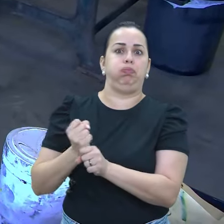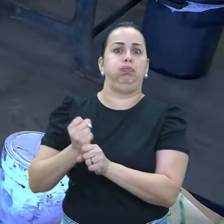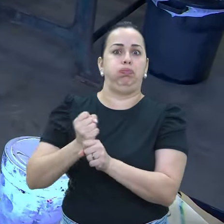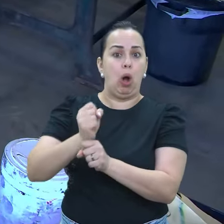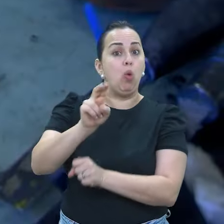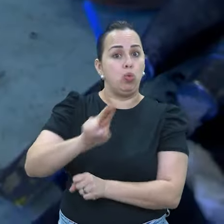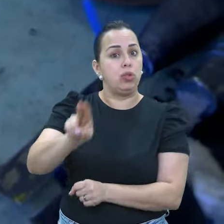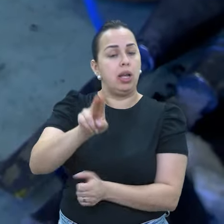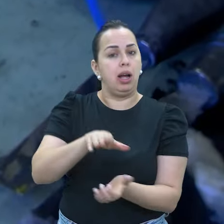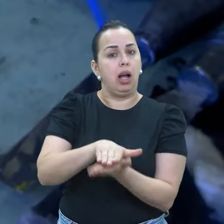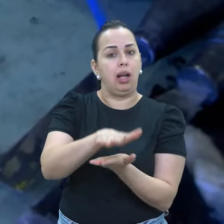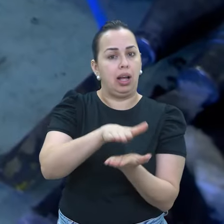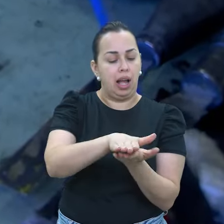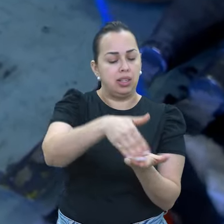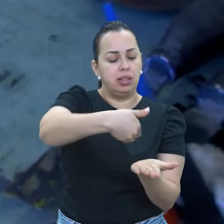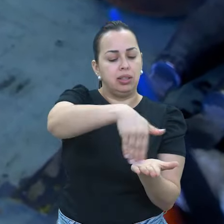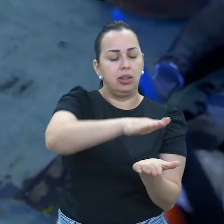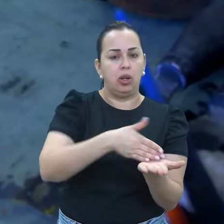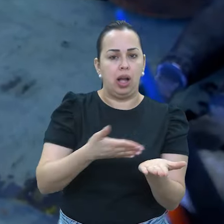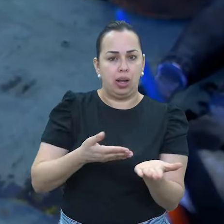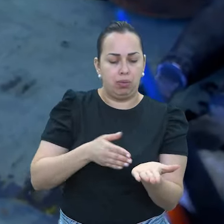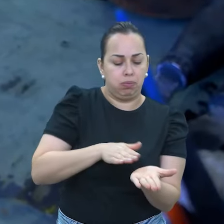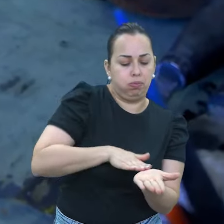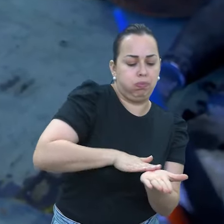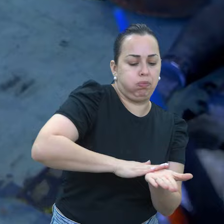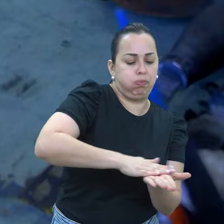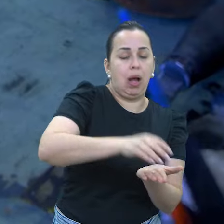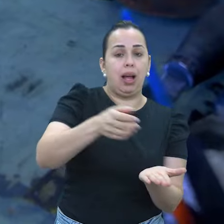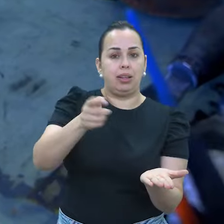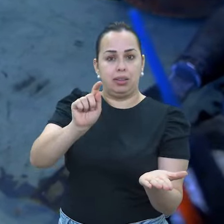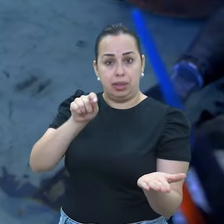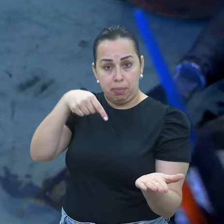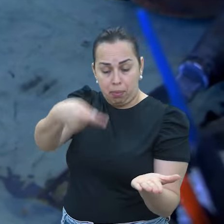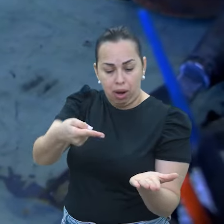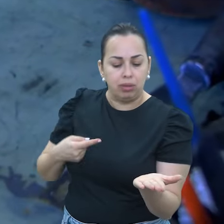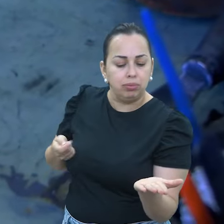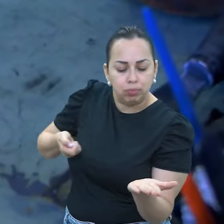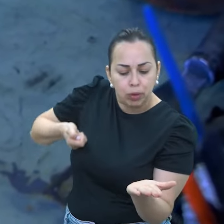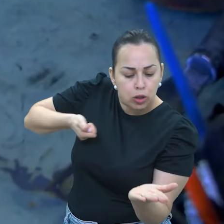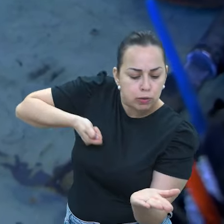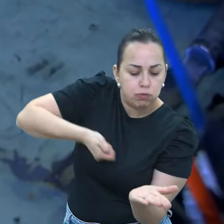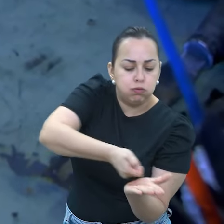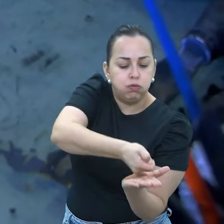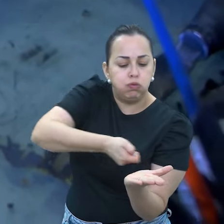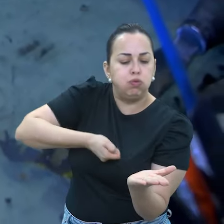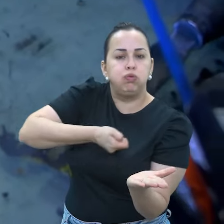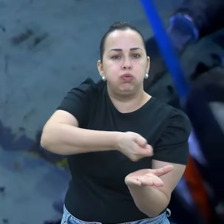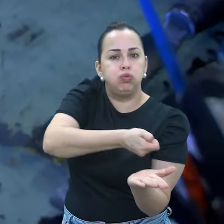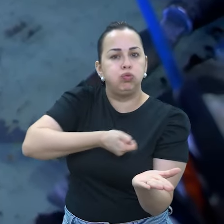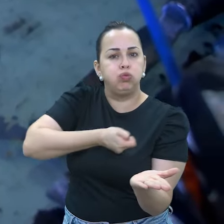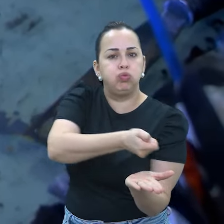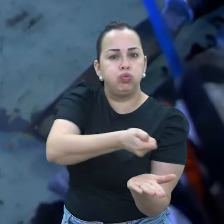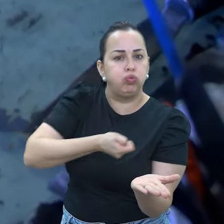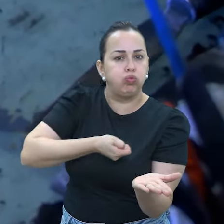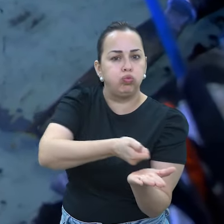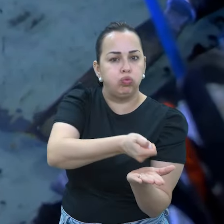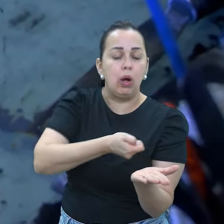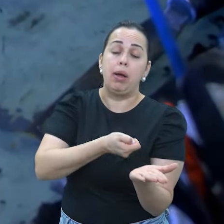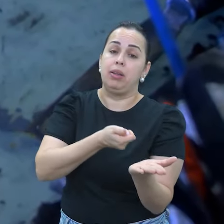desde sempre. Depois nós vamos esticar com o rolo de borracha.